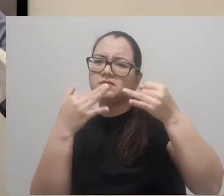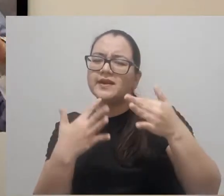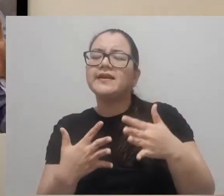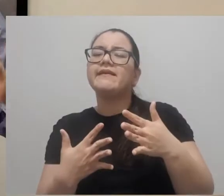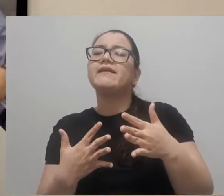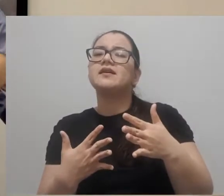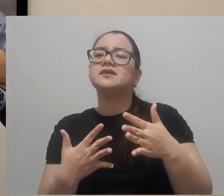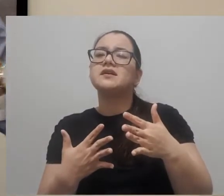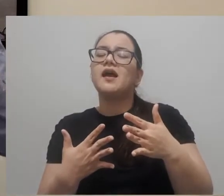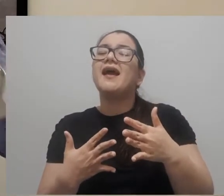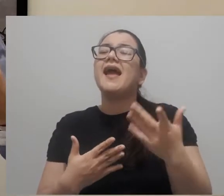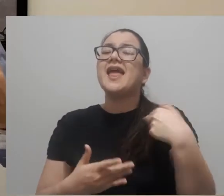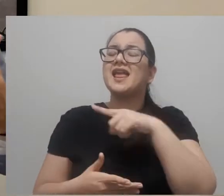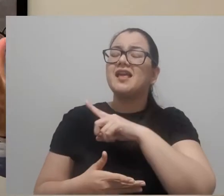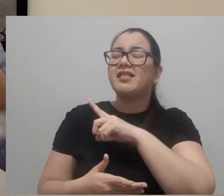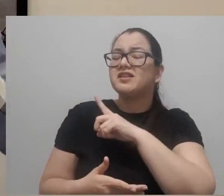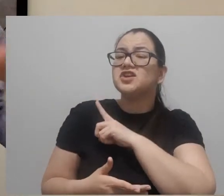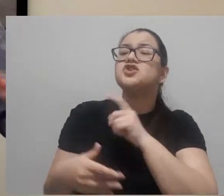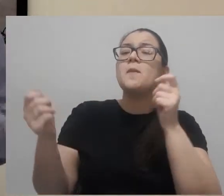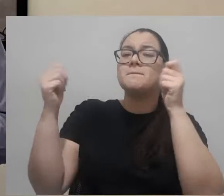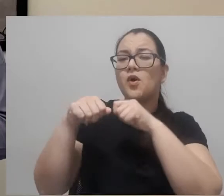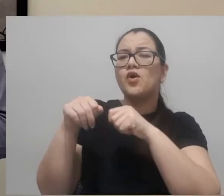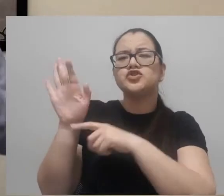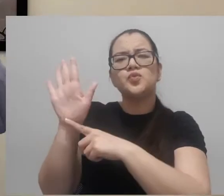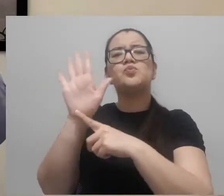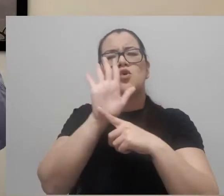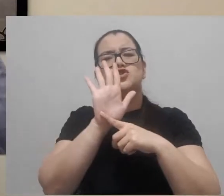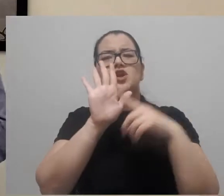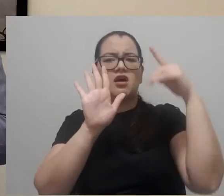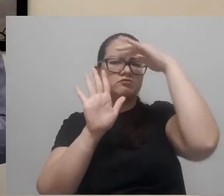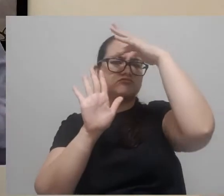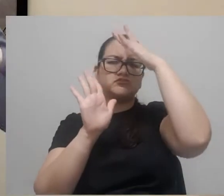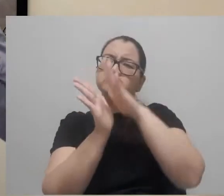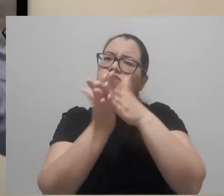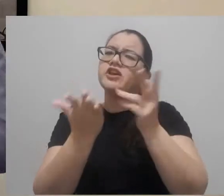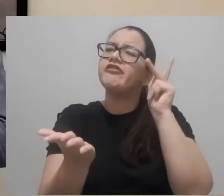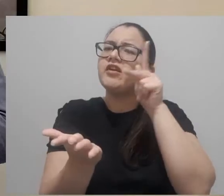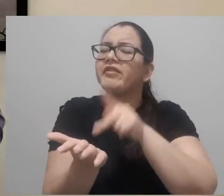diversas maneiras de nós percebermos a verdadeira espiritualidade. Uma delas,